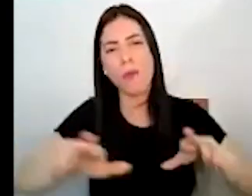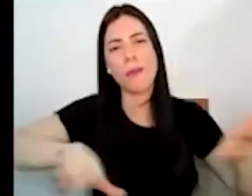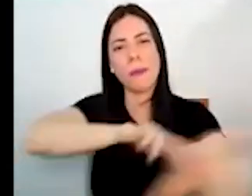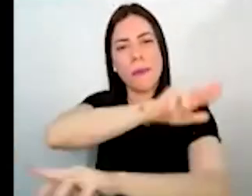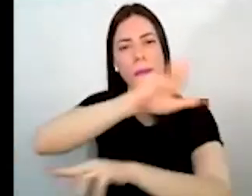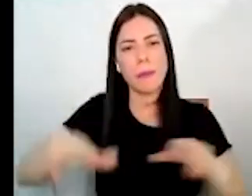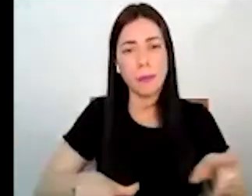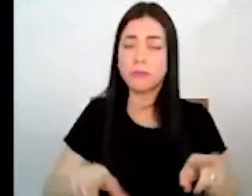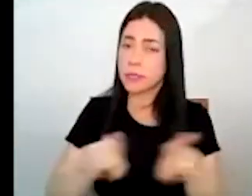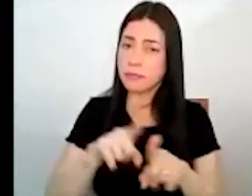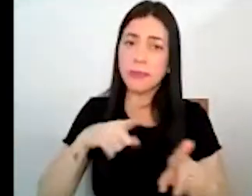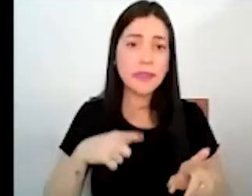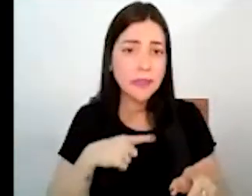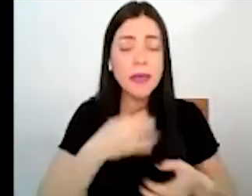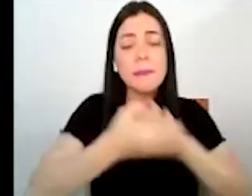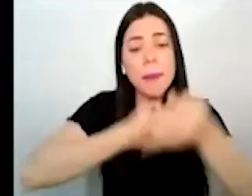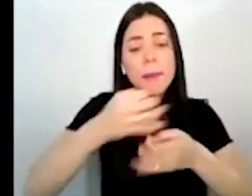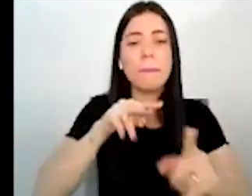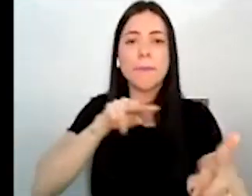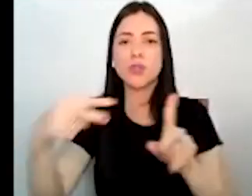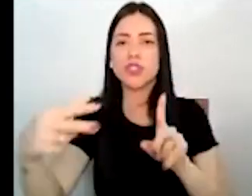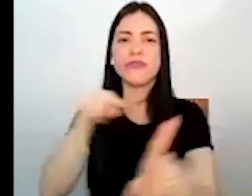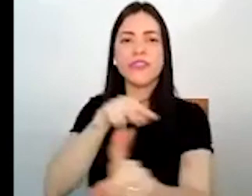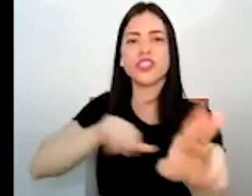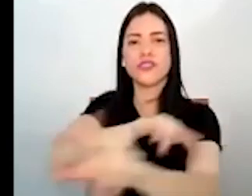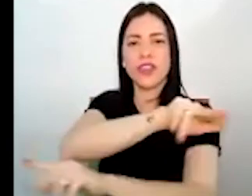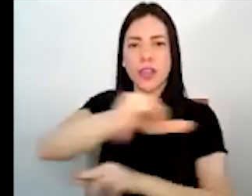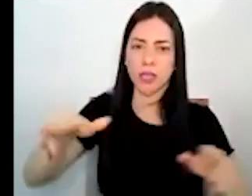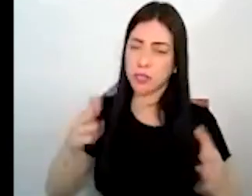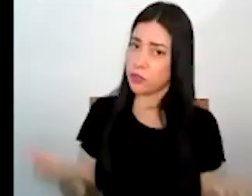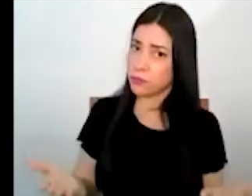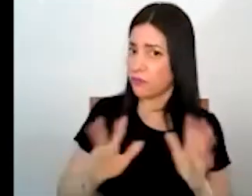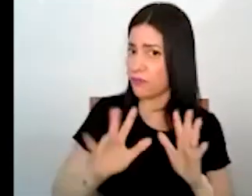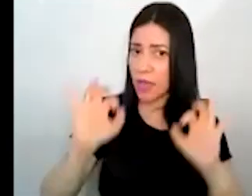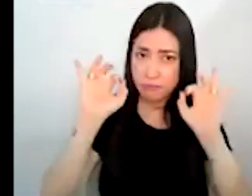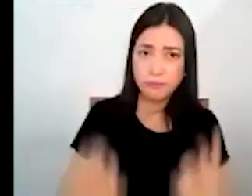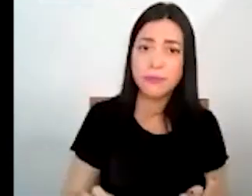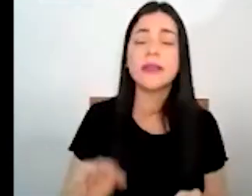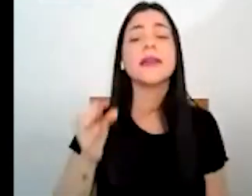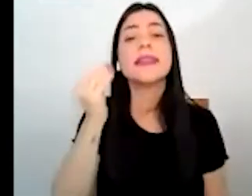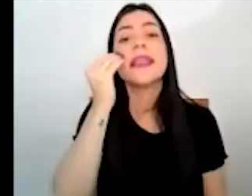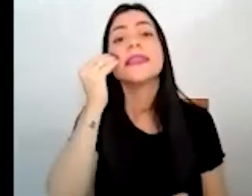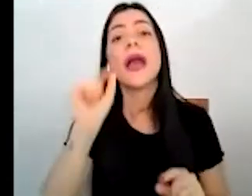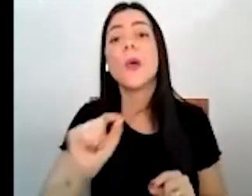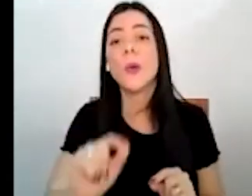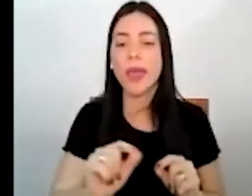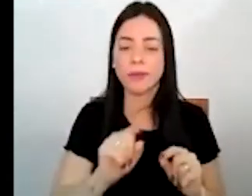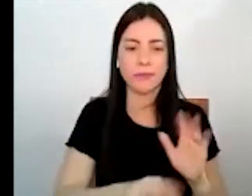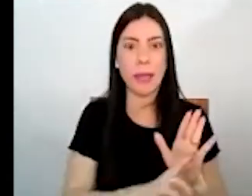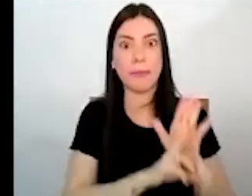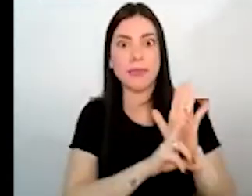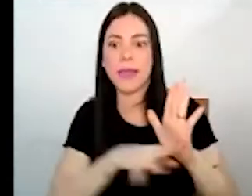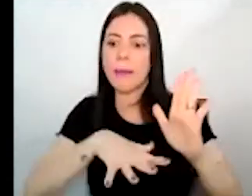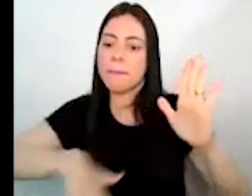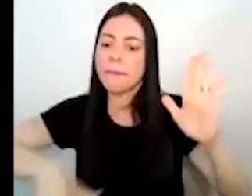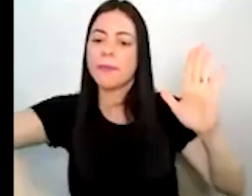e pontos de vista muito diferentes uns dos outros, né, que vão de alguma maneira tentar começar cada vez mais a representar a totalidade do que é a